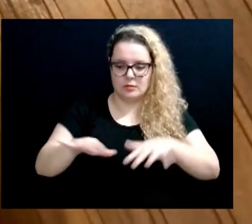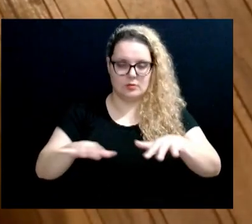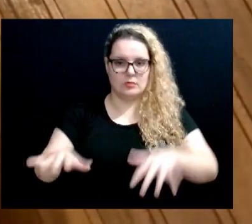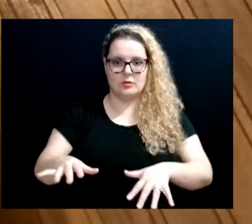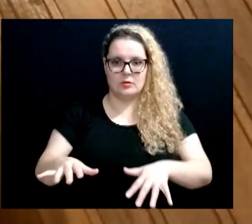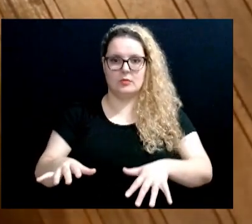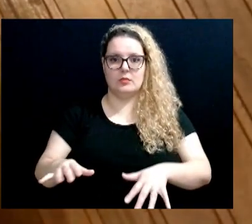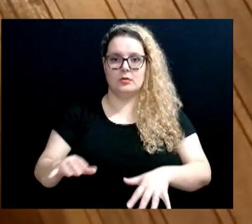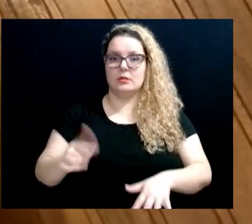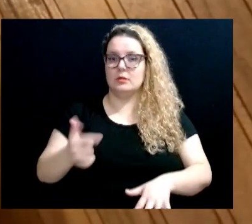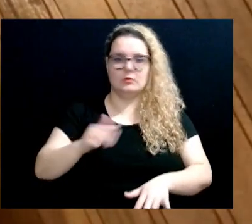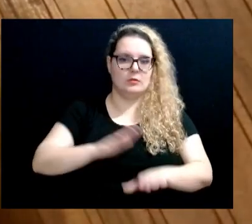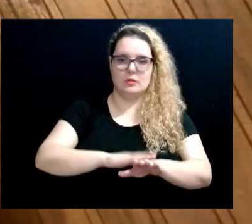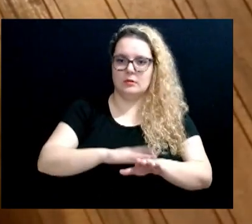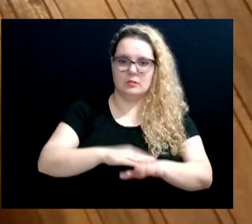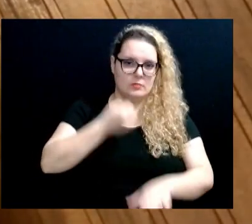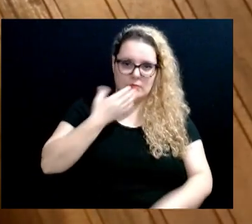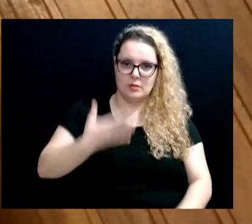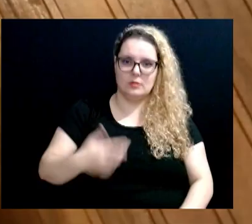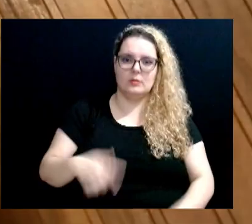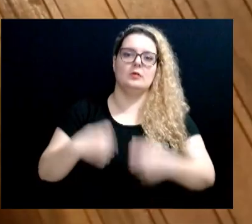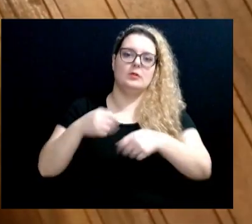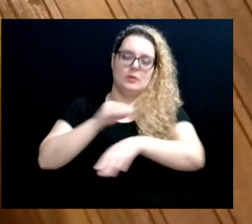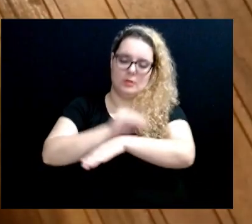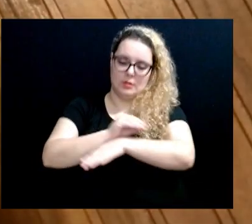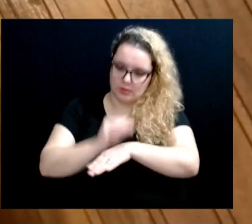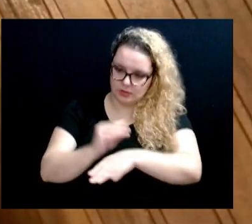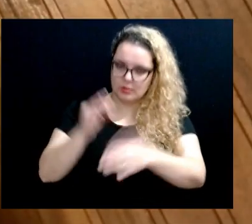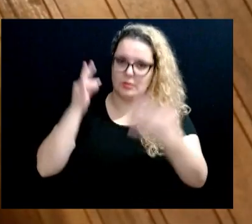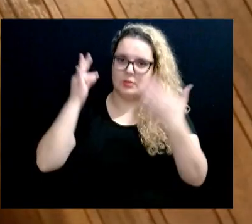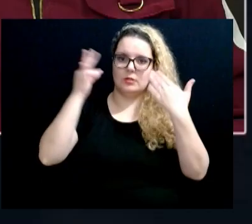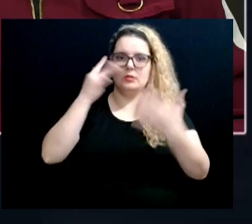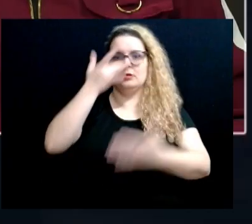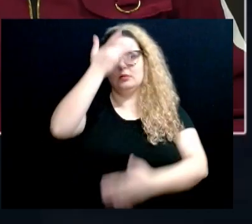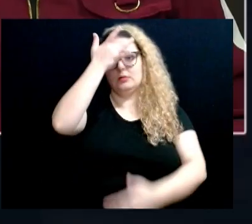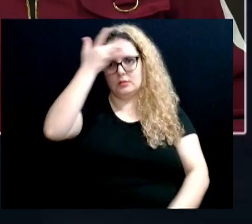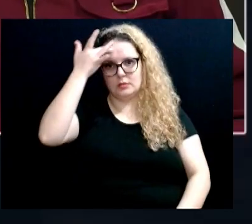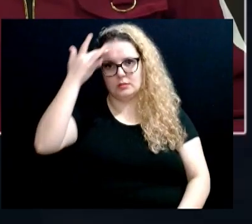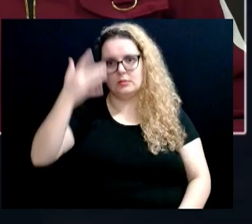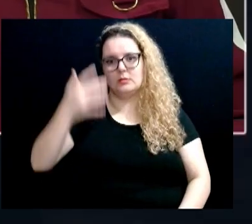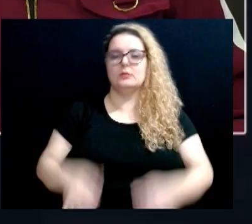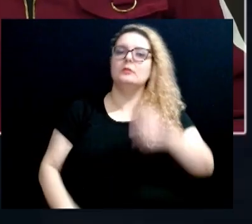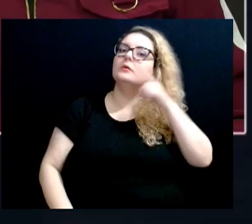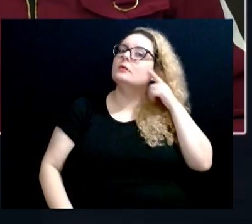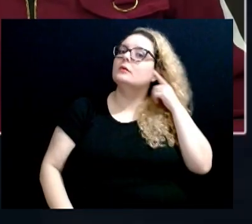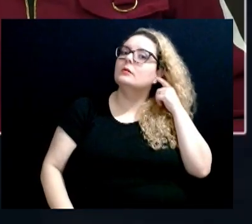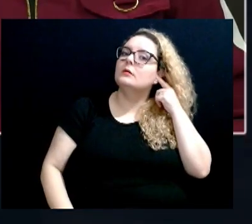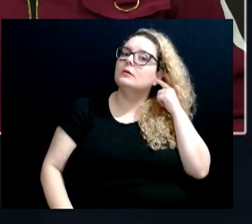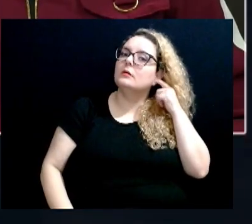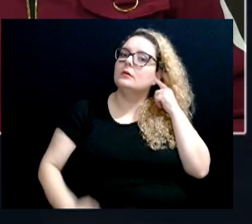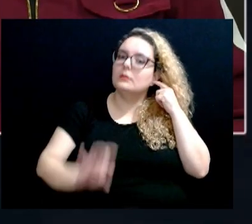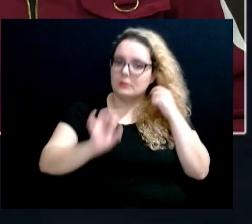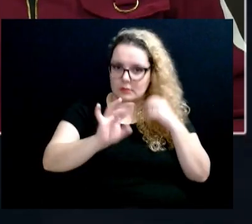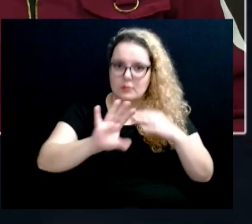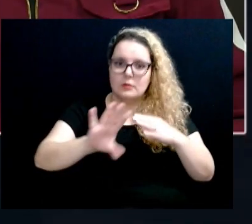que vai precisar de um cuidado na saúde mental. Excelente. Só para